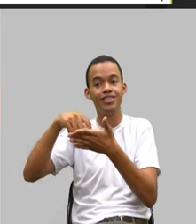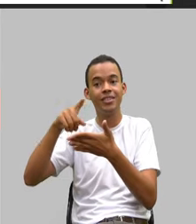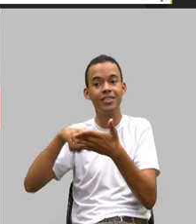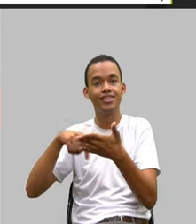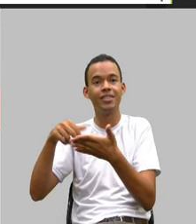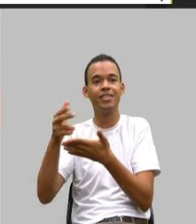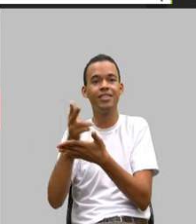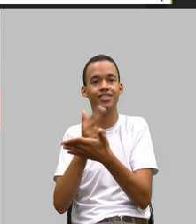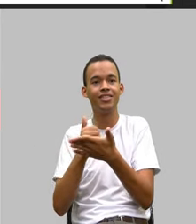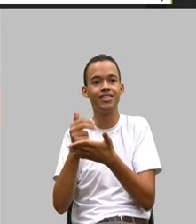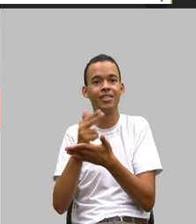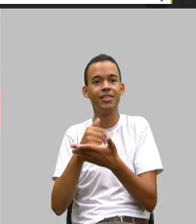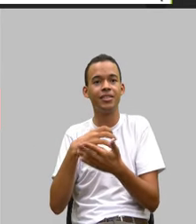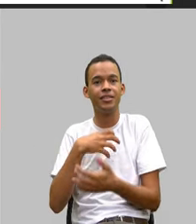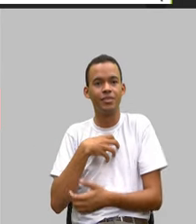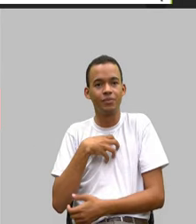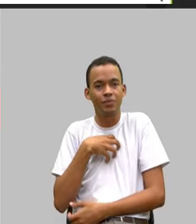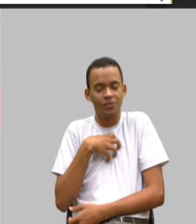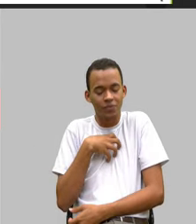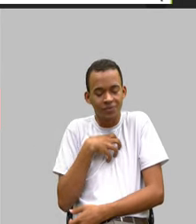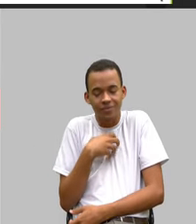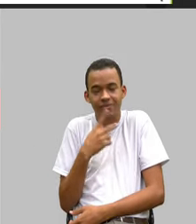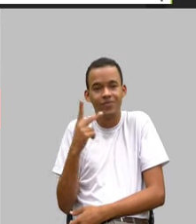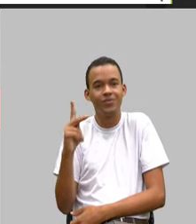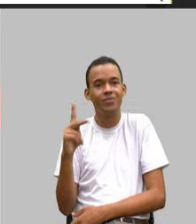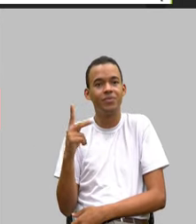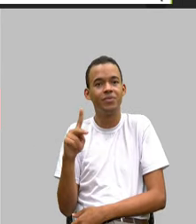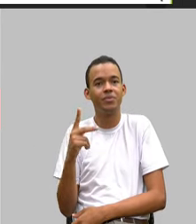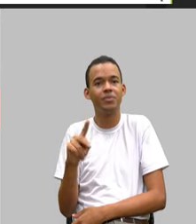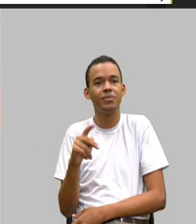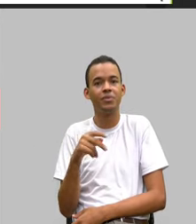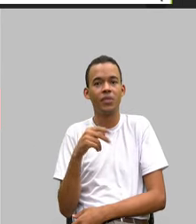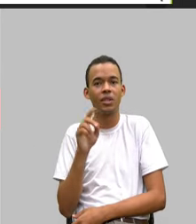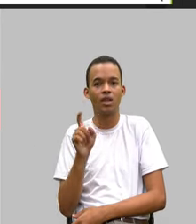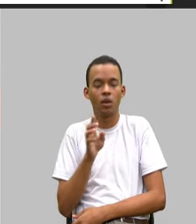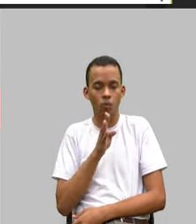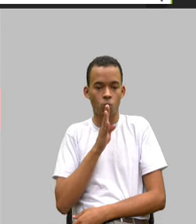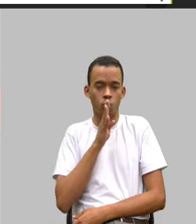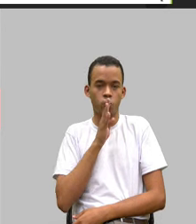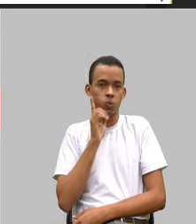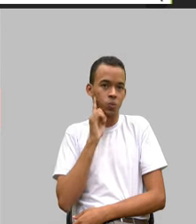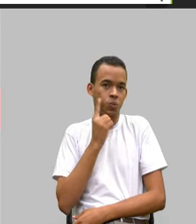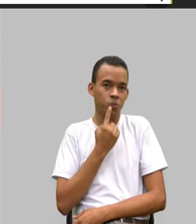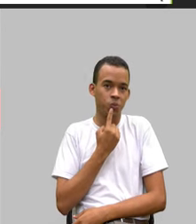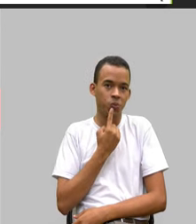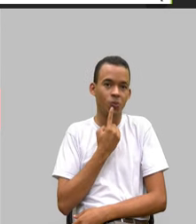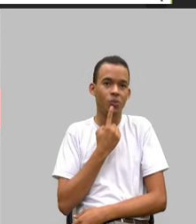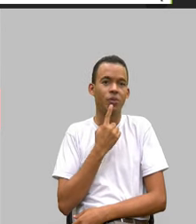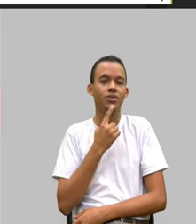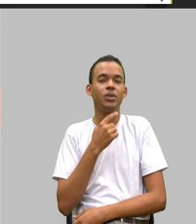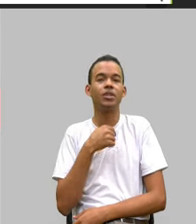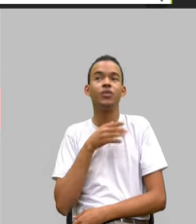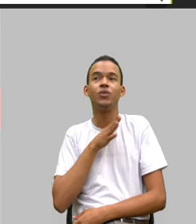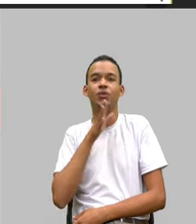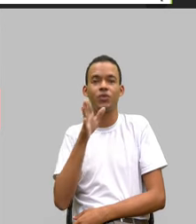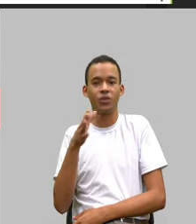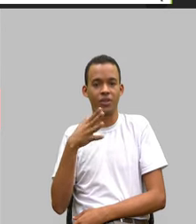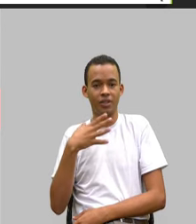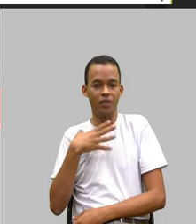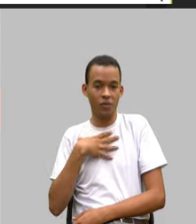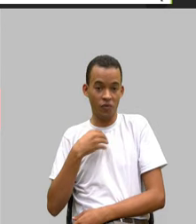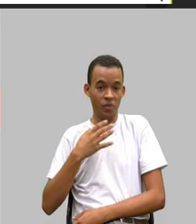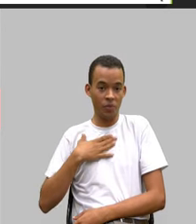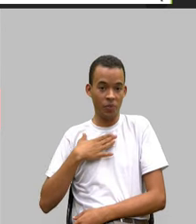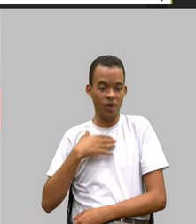aqui sensibilidade né ele não falava um dia eu cheguei na casa de uma filha ele tava com uma